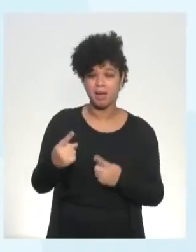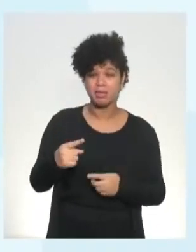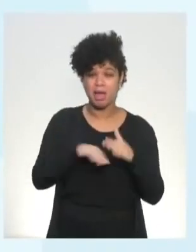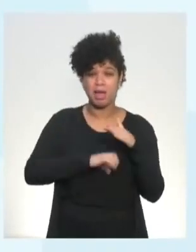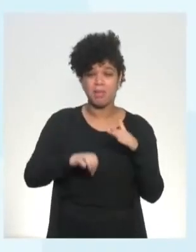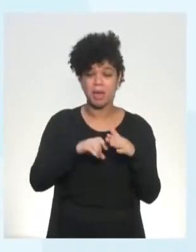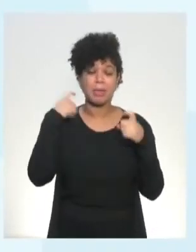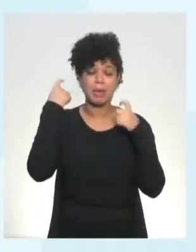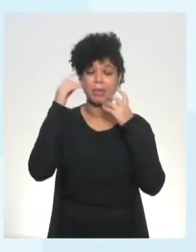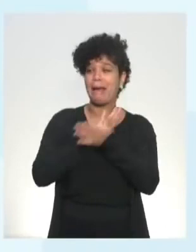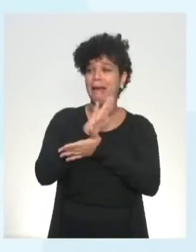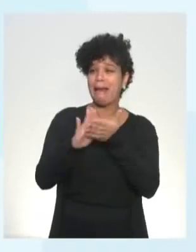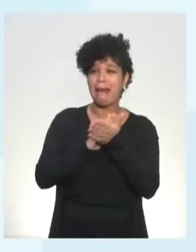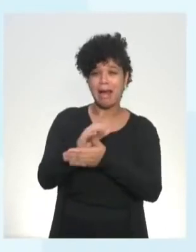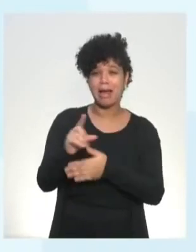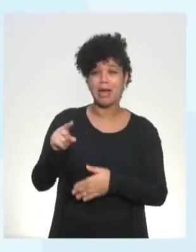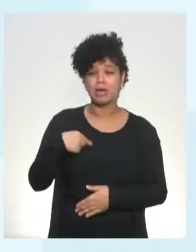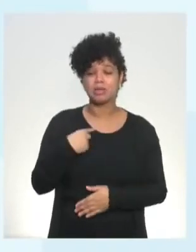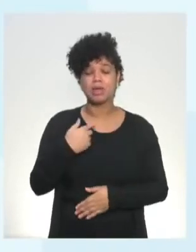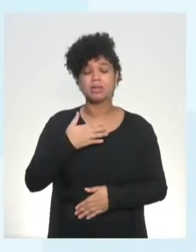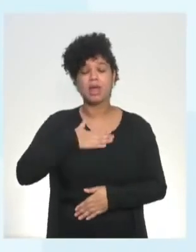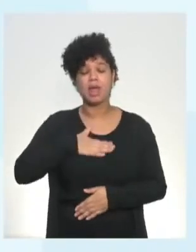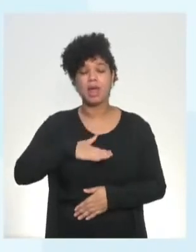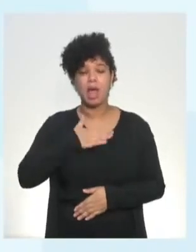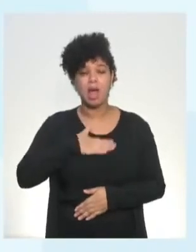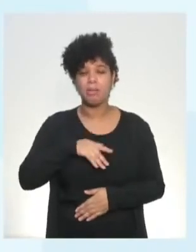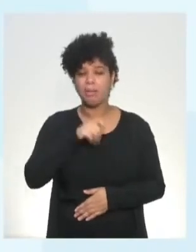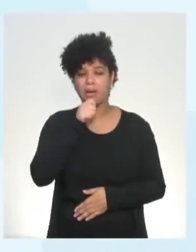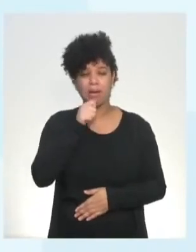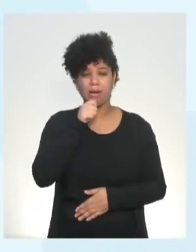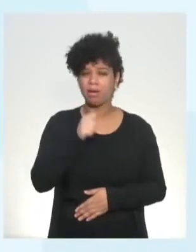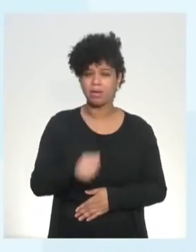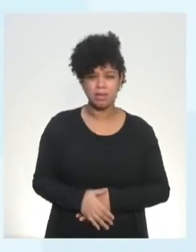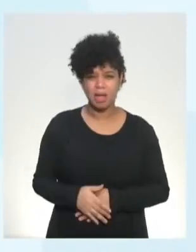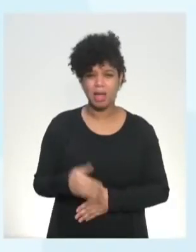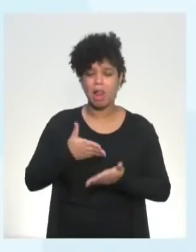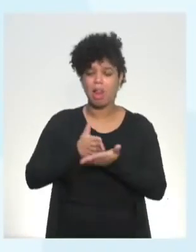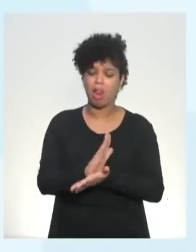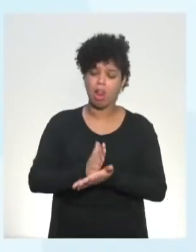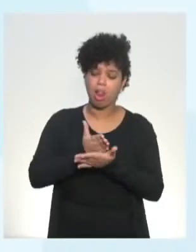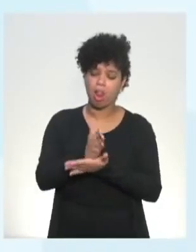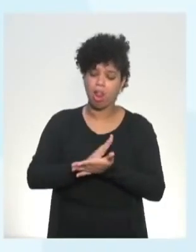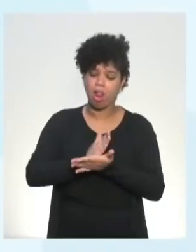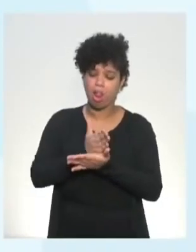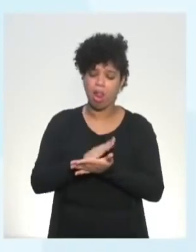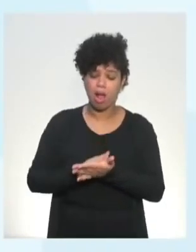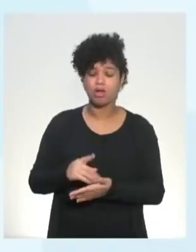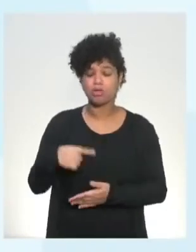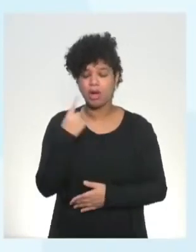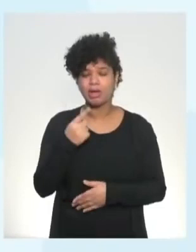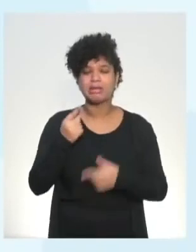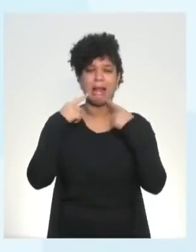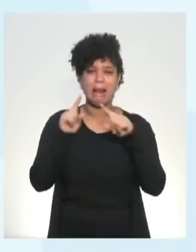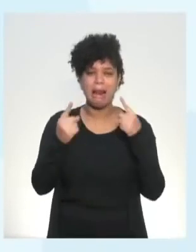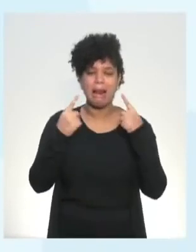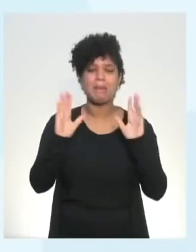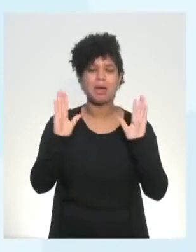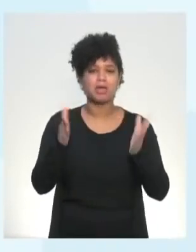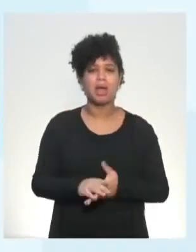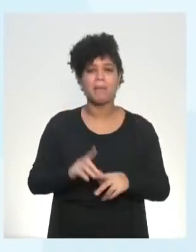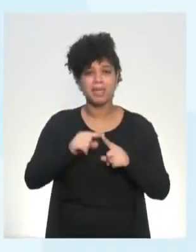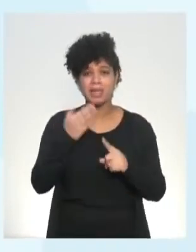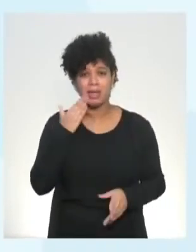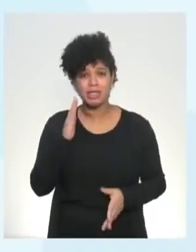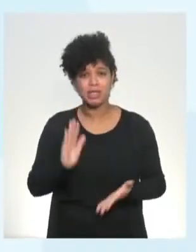A Associação de Moradores Bairro IP Amarelo já fez várias reclamações na respectiva empresa, mas os nossos pedidos não